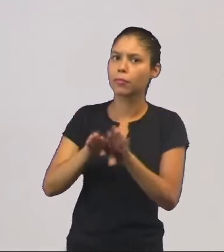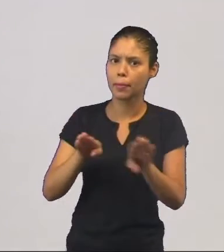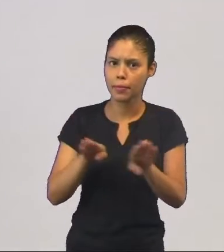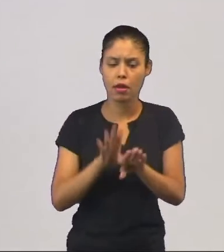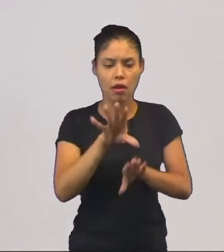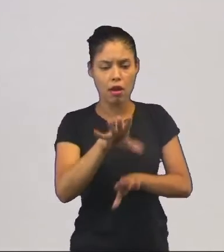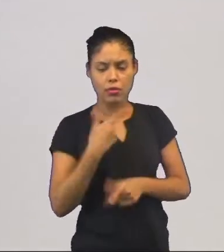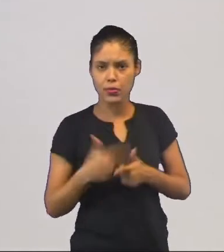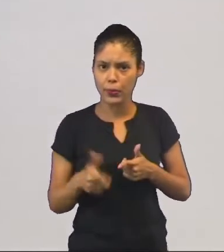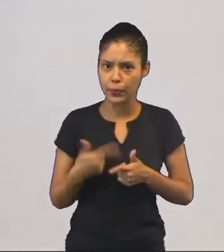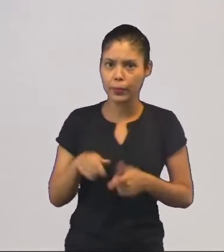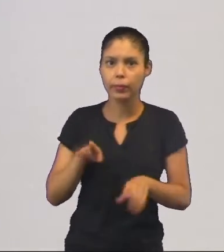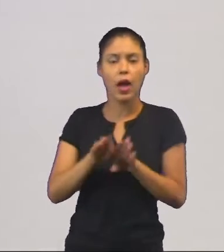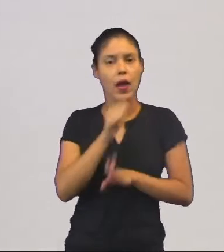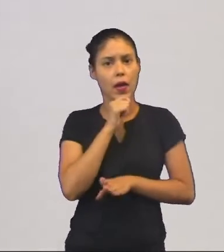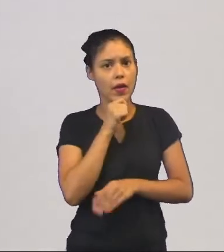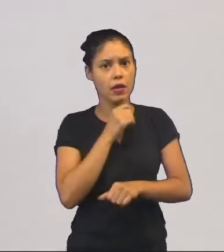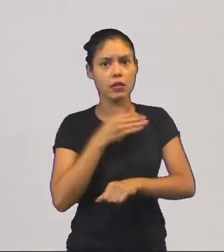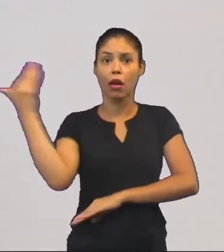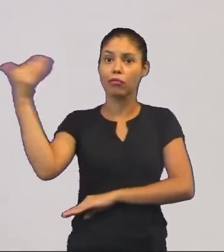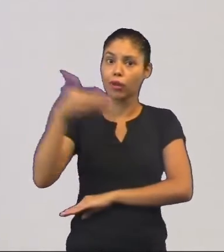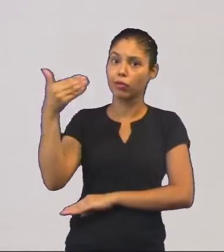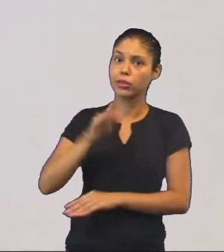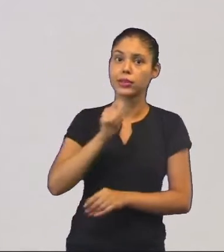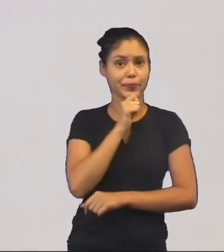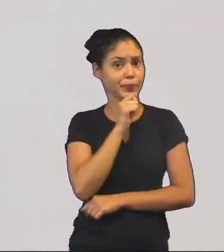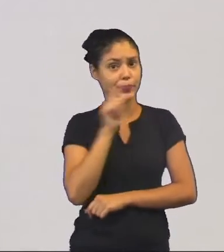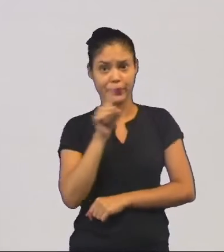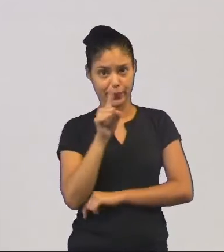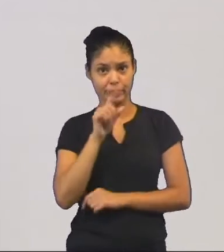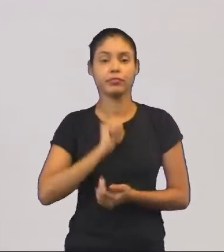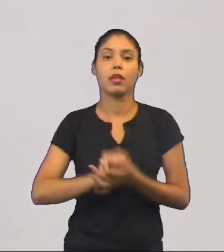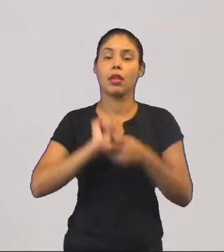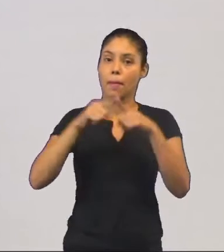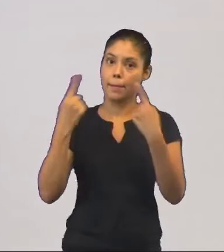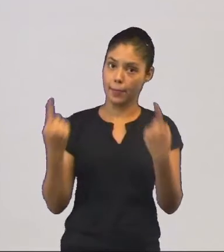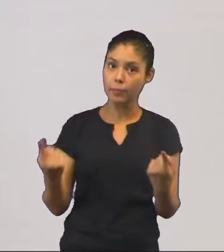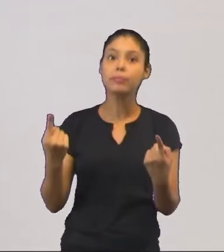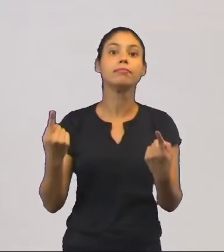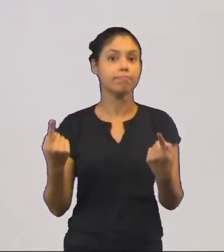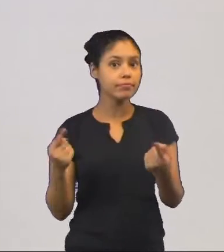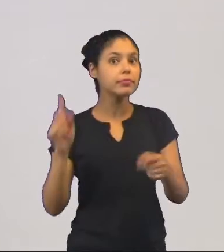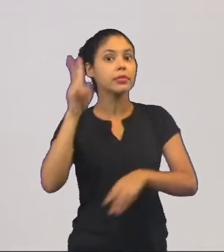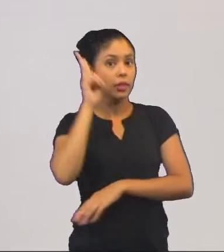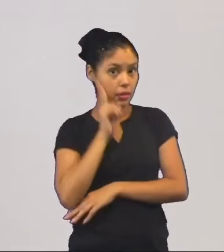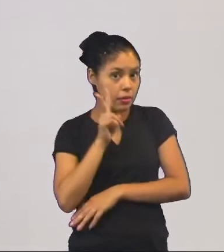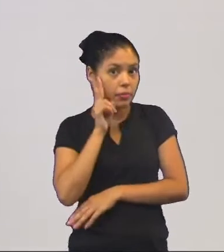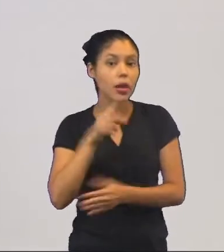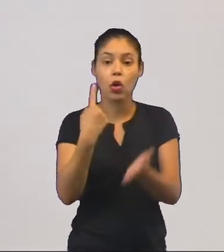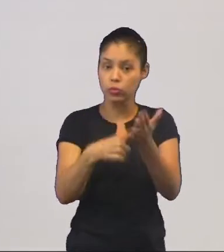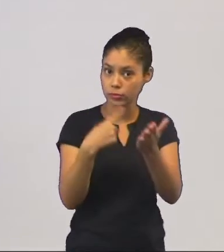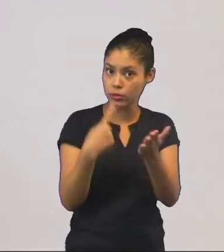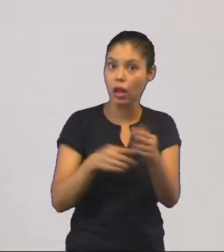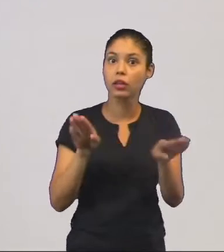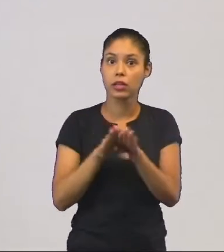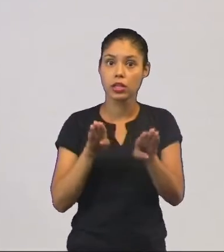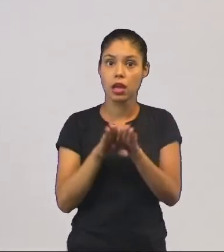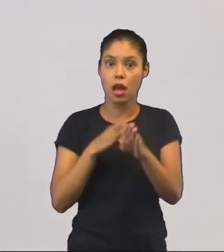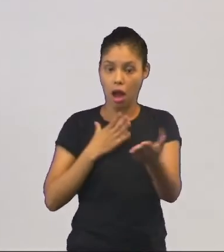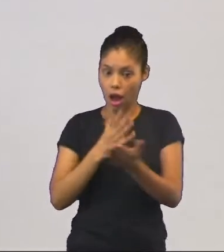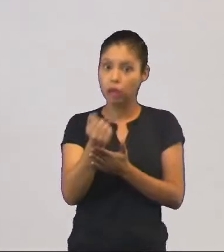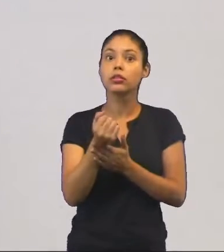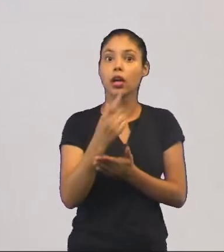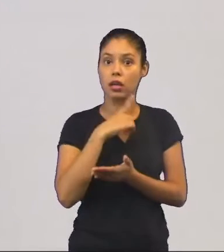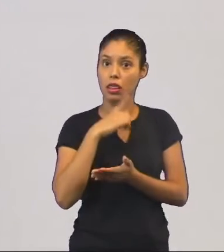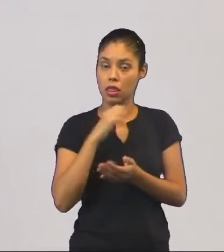essas situações, elas não são frequentes, elas não são definitivas. Temos que levar em consideração que a dominação,